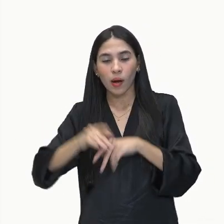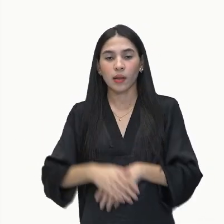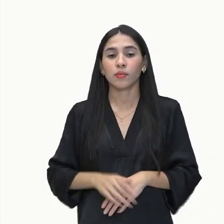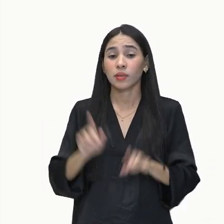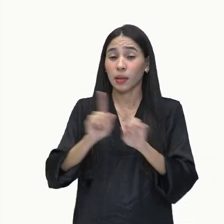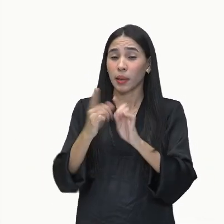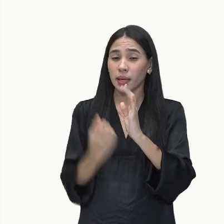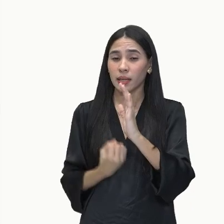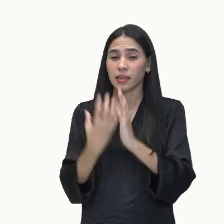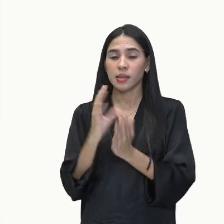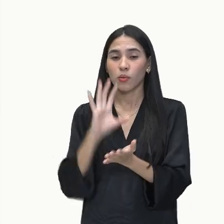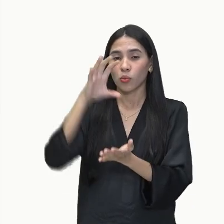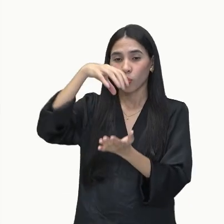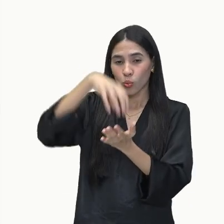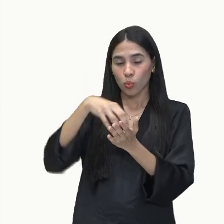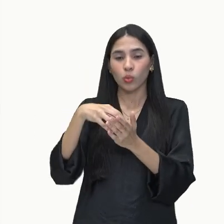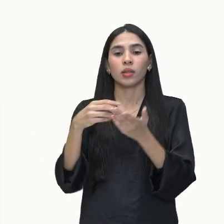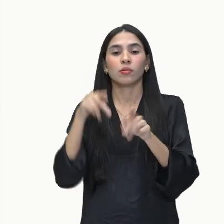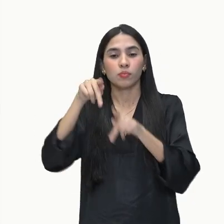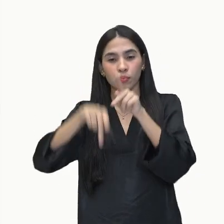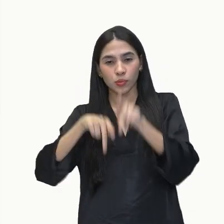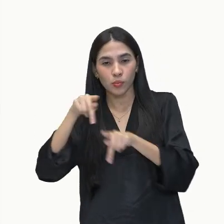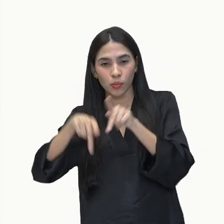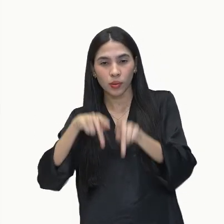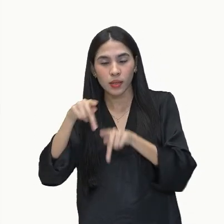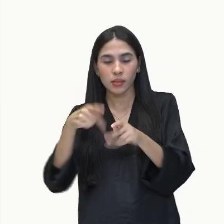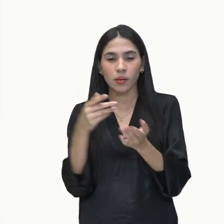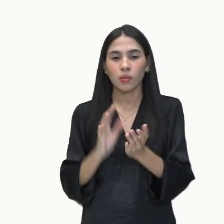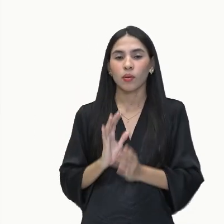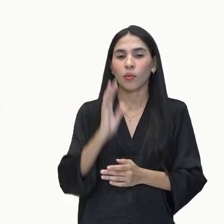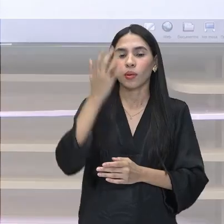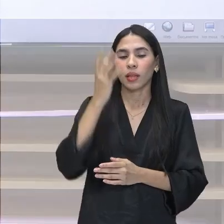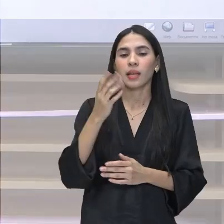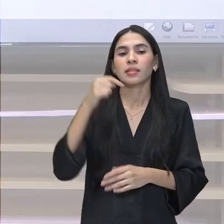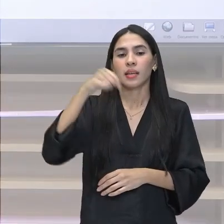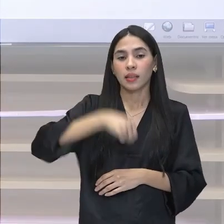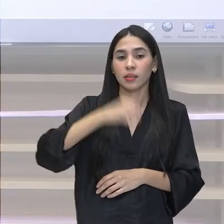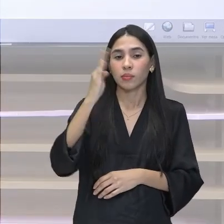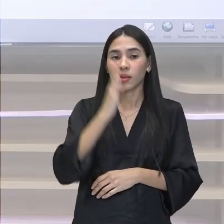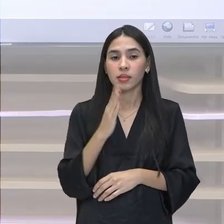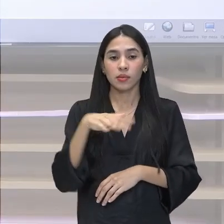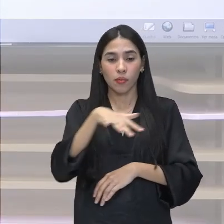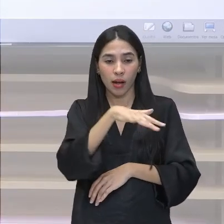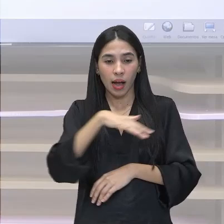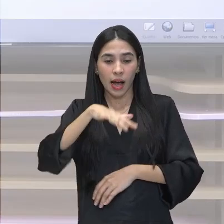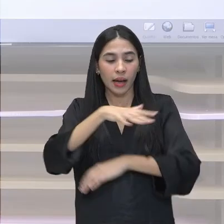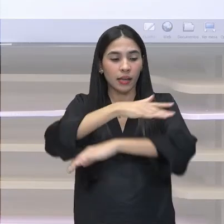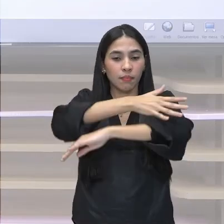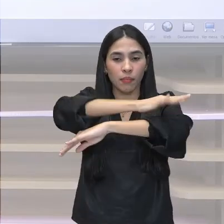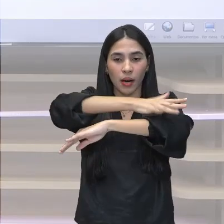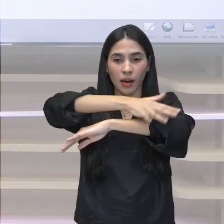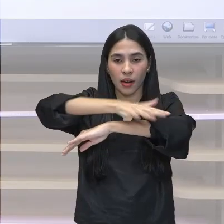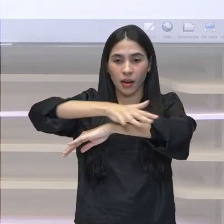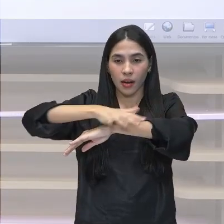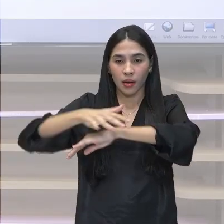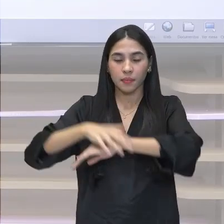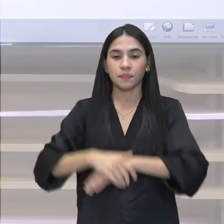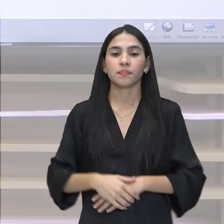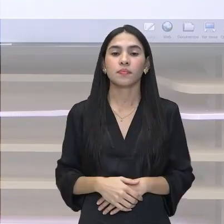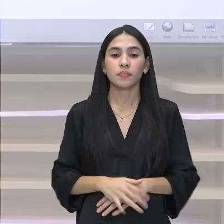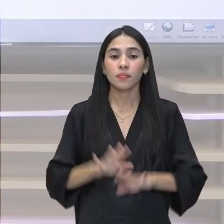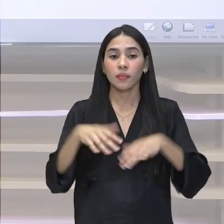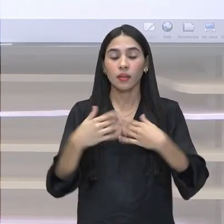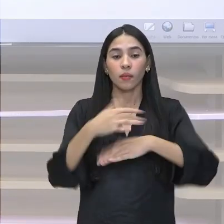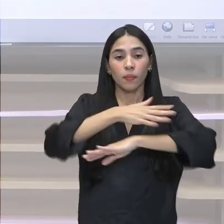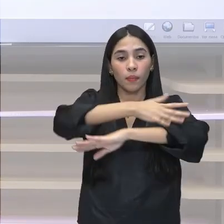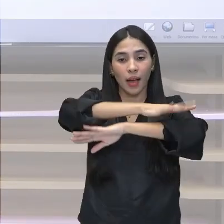né, que começam a surgir, né, no nosso país, nessas áreas do litoral. Então, assim, essas